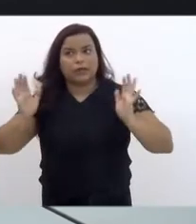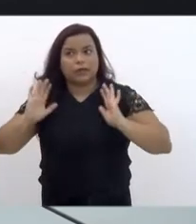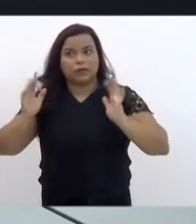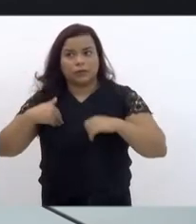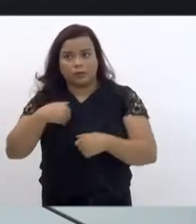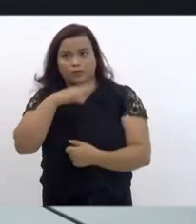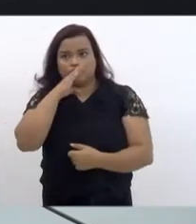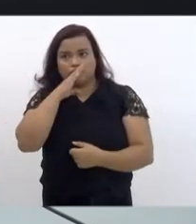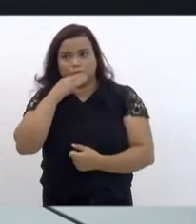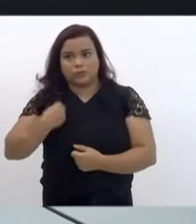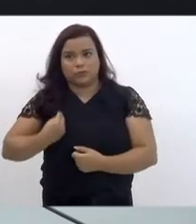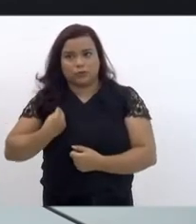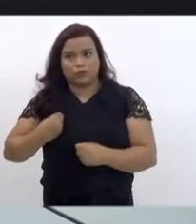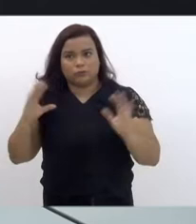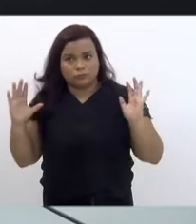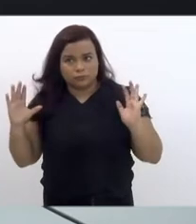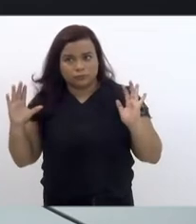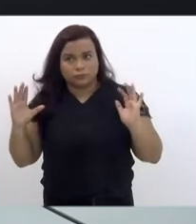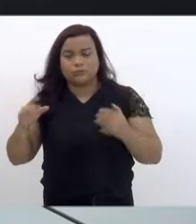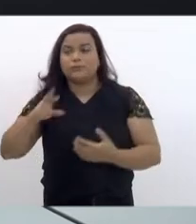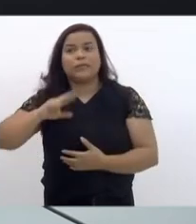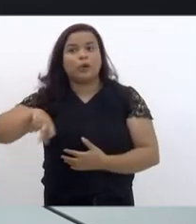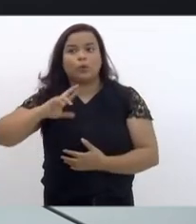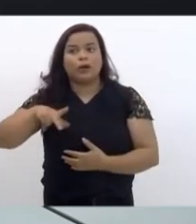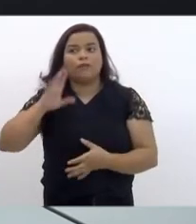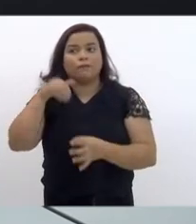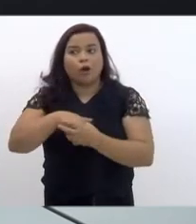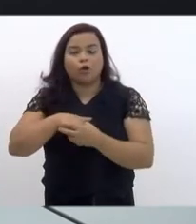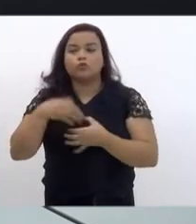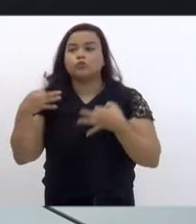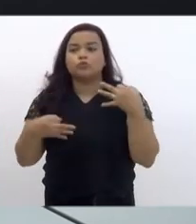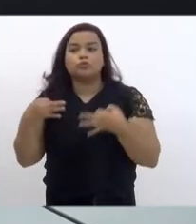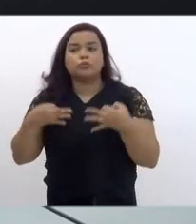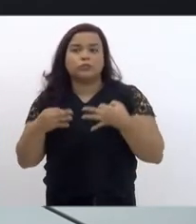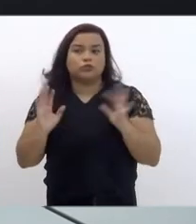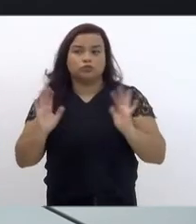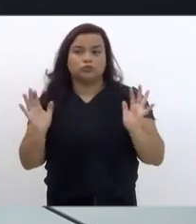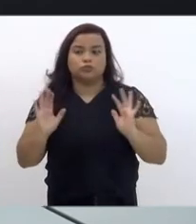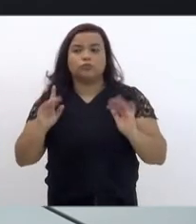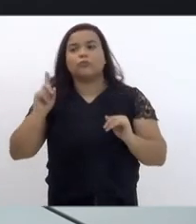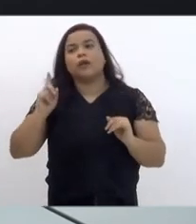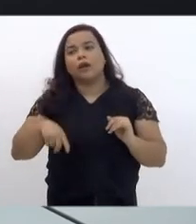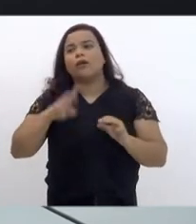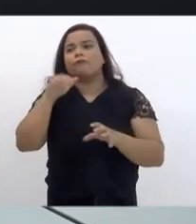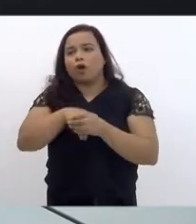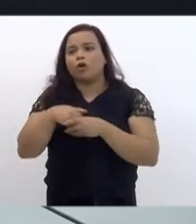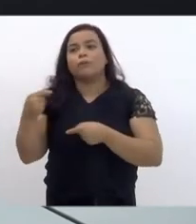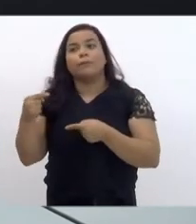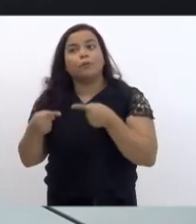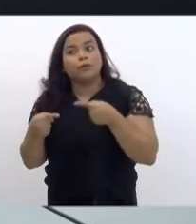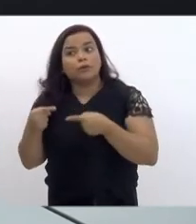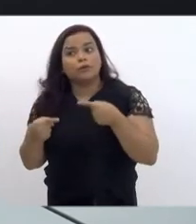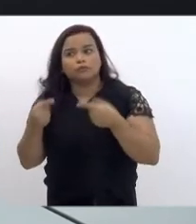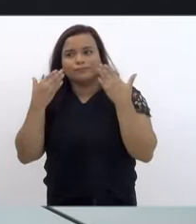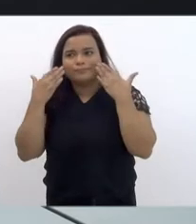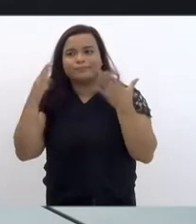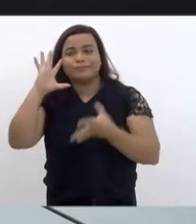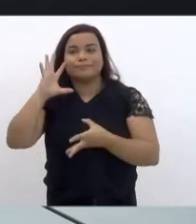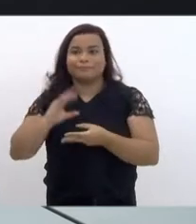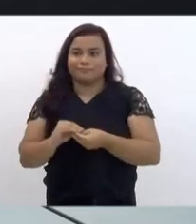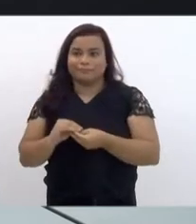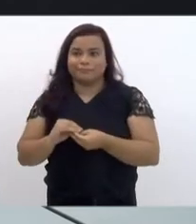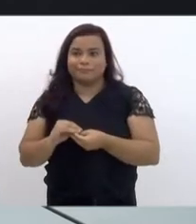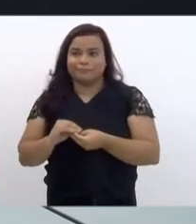estou explicando o senhor. Então, não é um voto jurídico, é um voto político. Em assistindo,